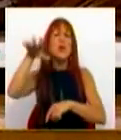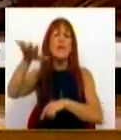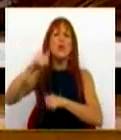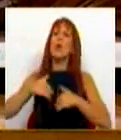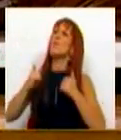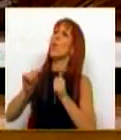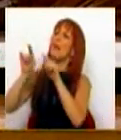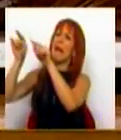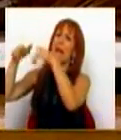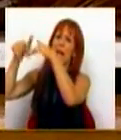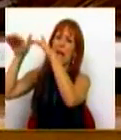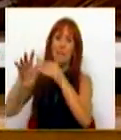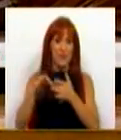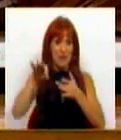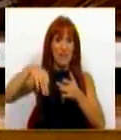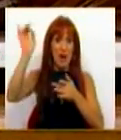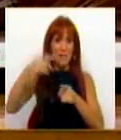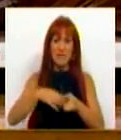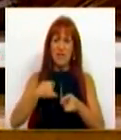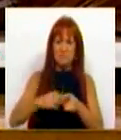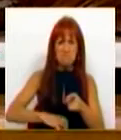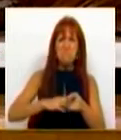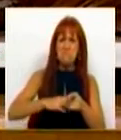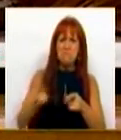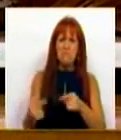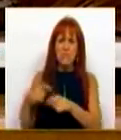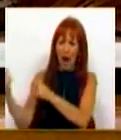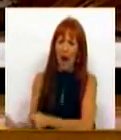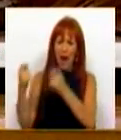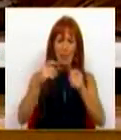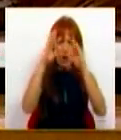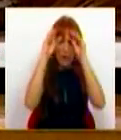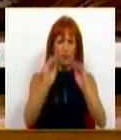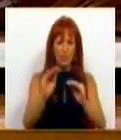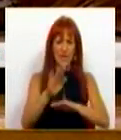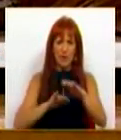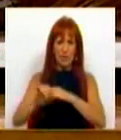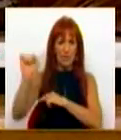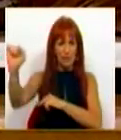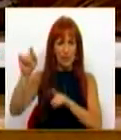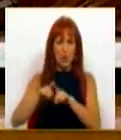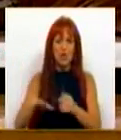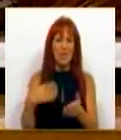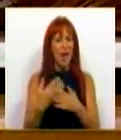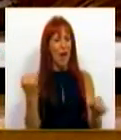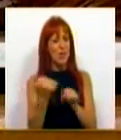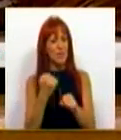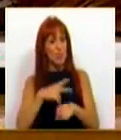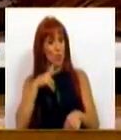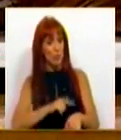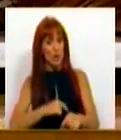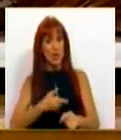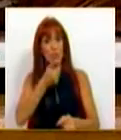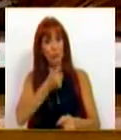de conforto, finalmente sentem confiança para apostar na formação, para colocarem ao serviço de Portugal